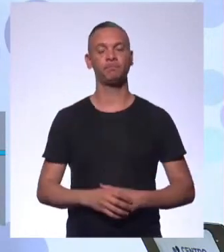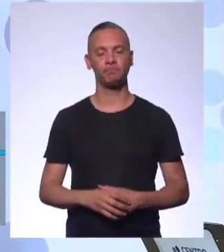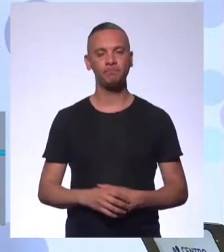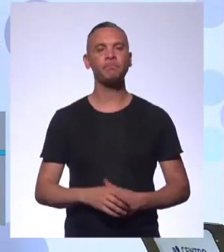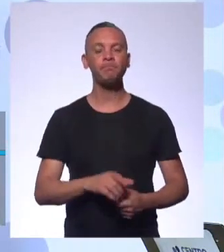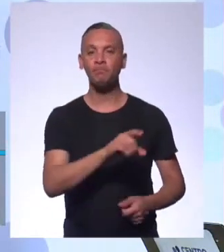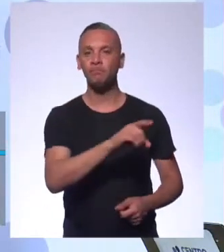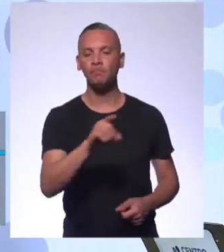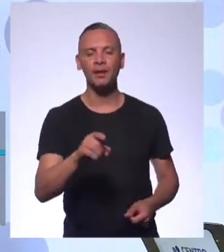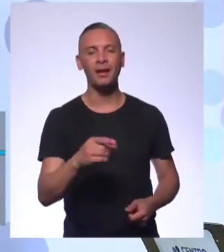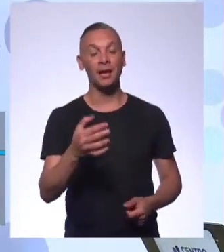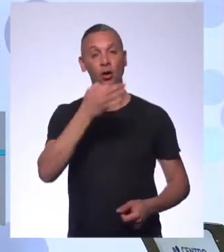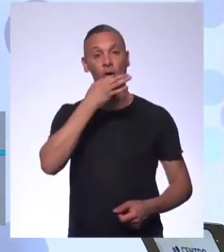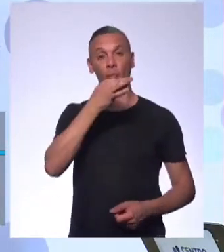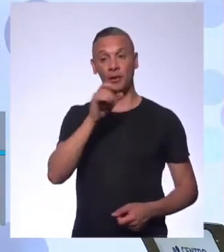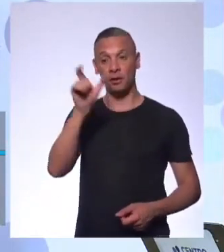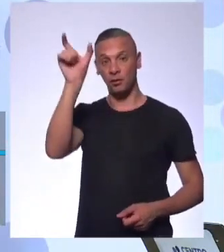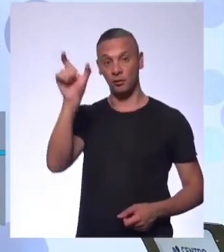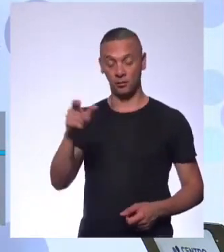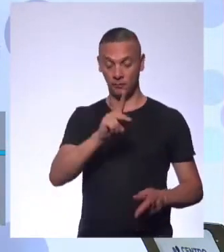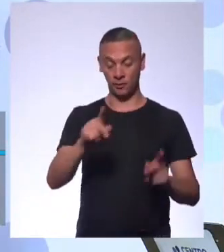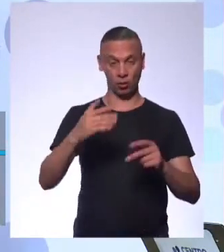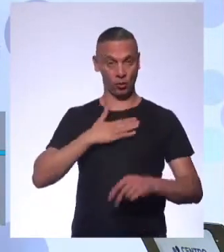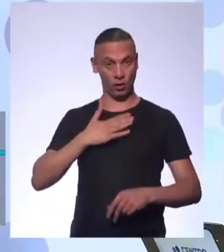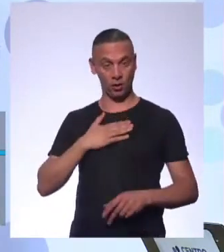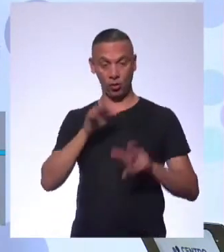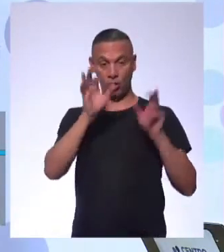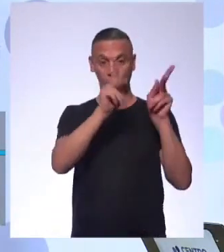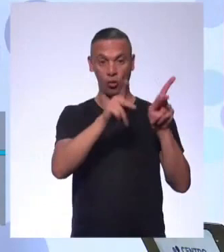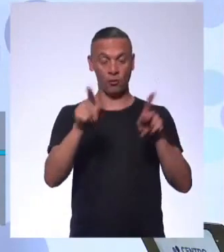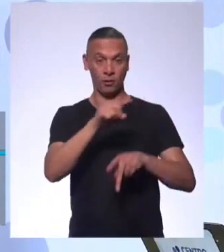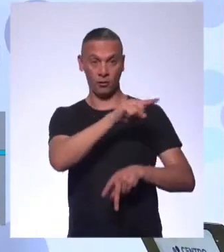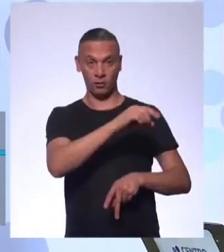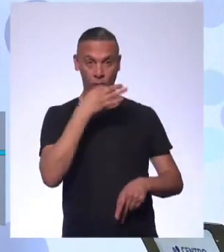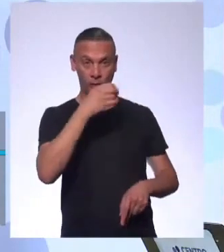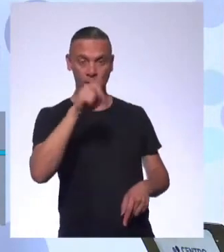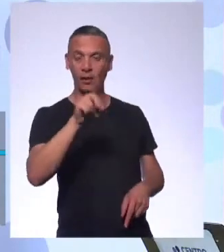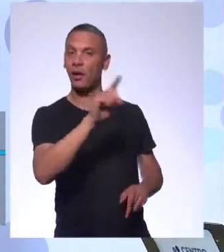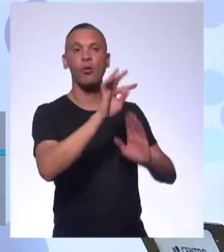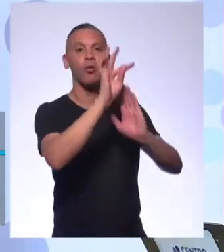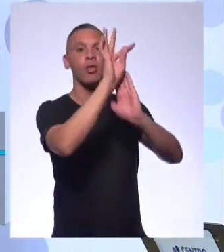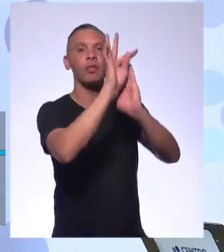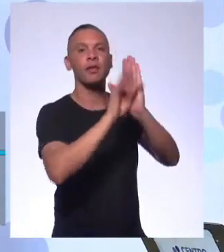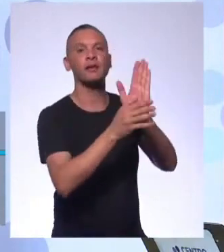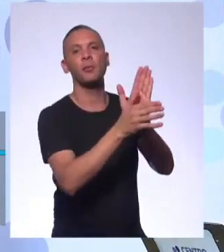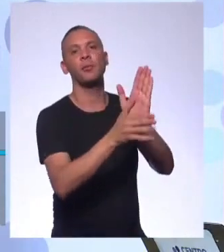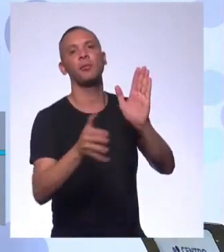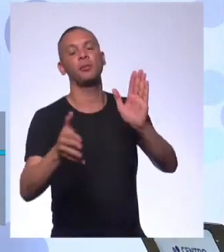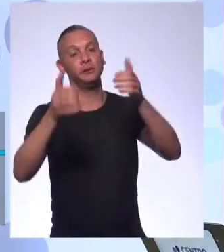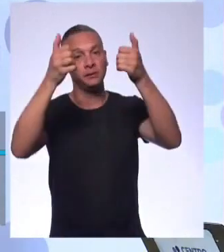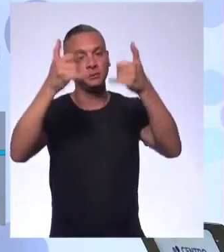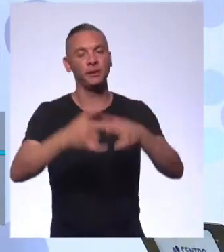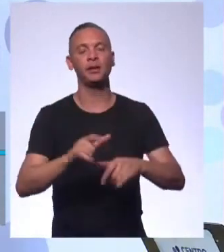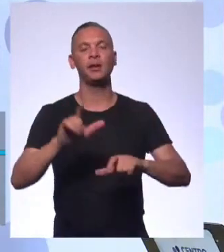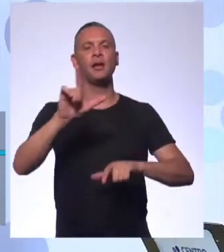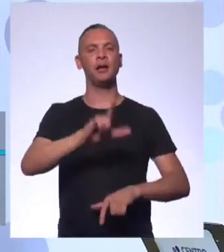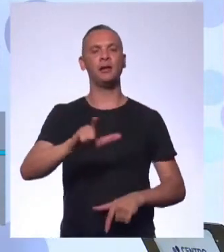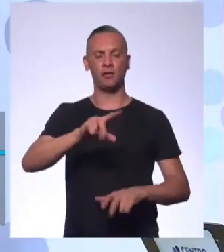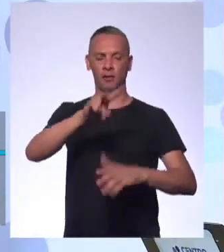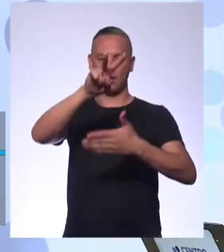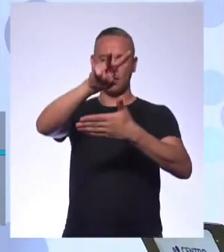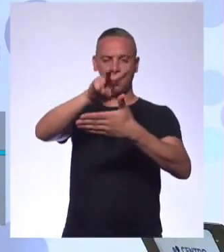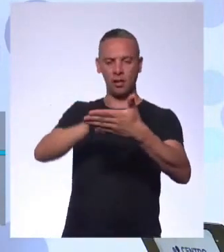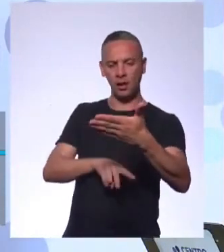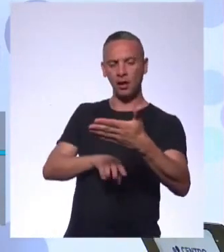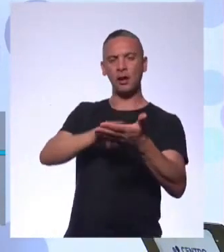aí não é a opinião do professor Mauro, da professora Tayana, isso é o texto sendo desenvolvido. E o bom da literatura é isso, a gente lê dessa forma, a professora